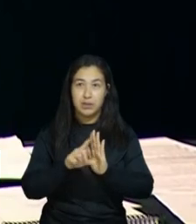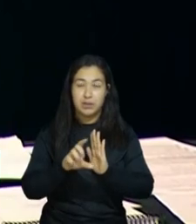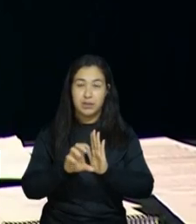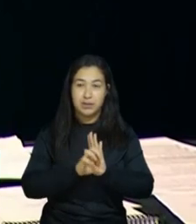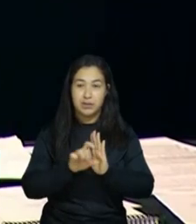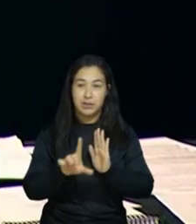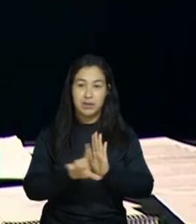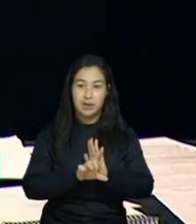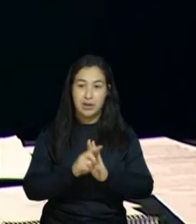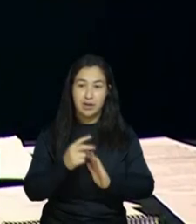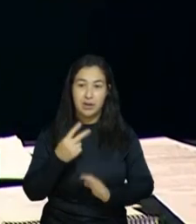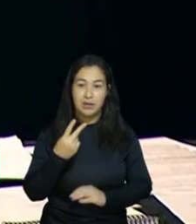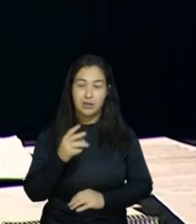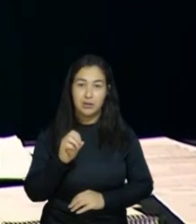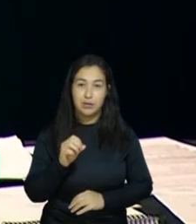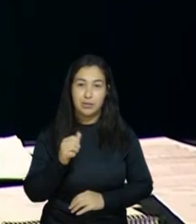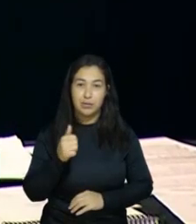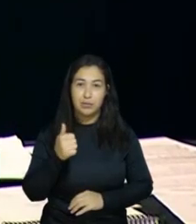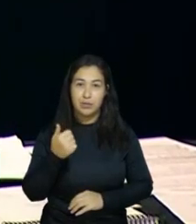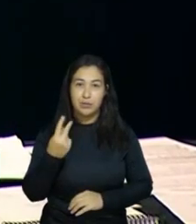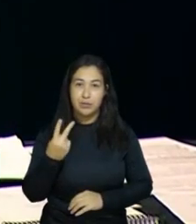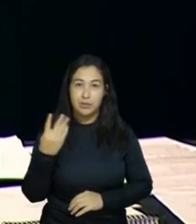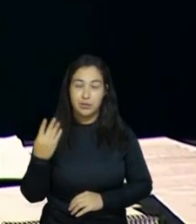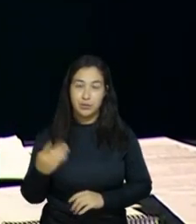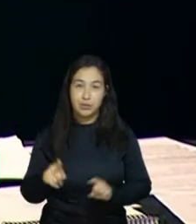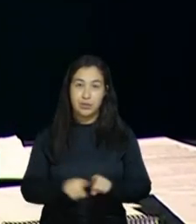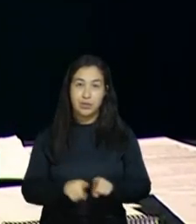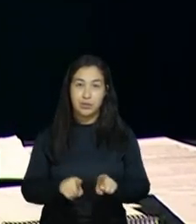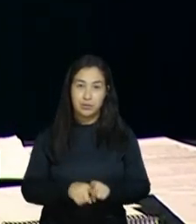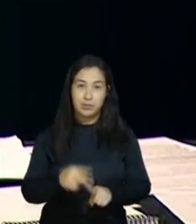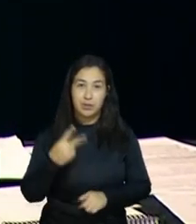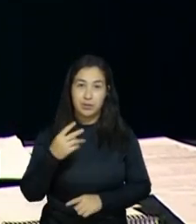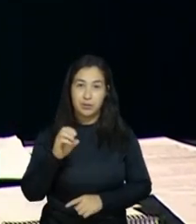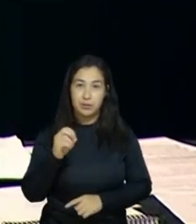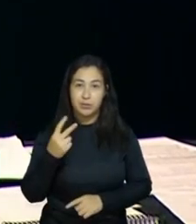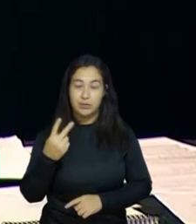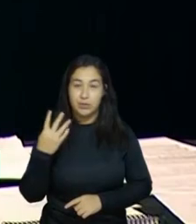262/2024, PCL 263/2024,